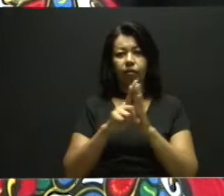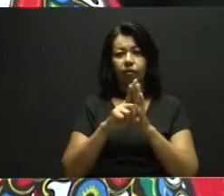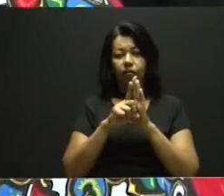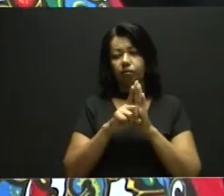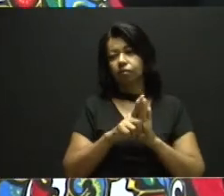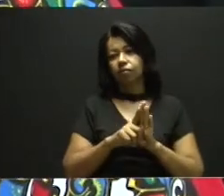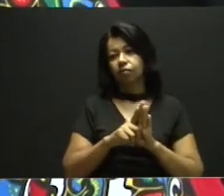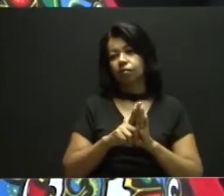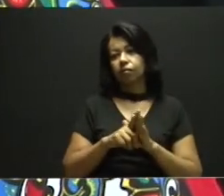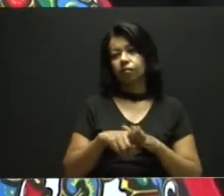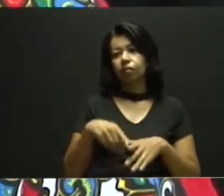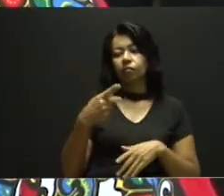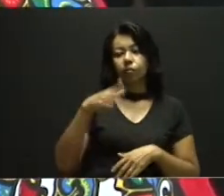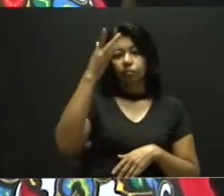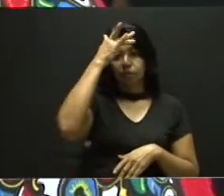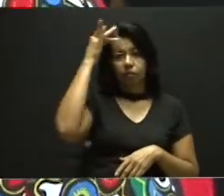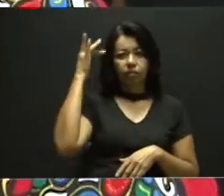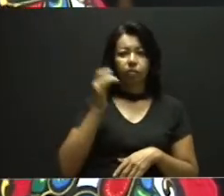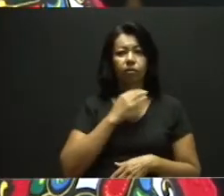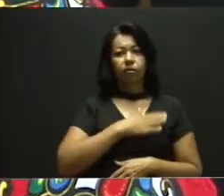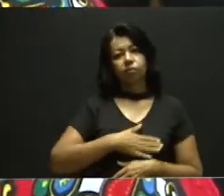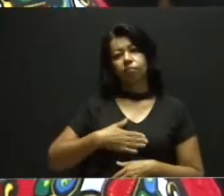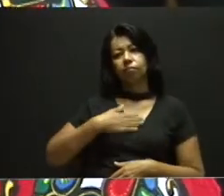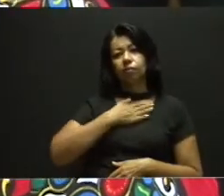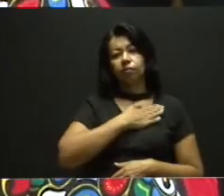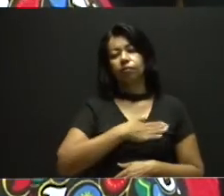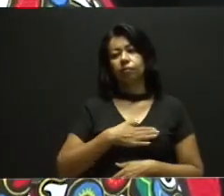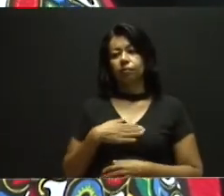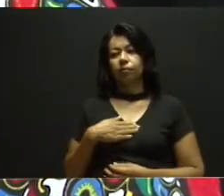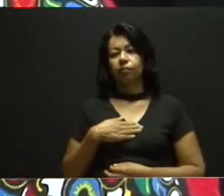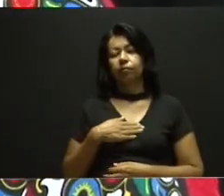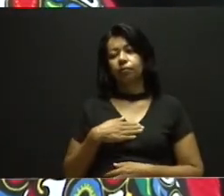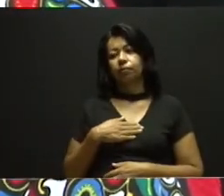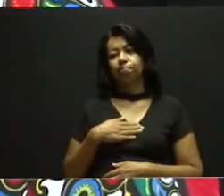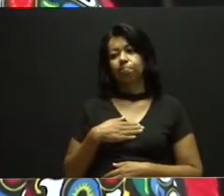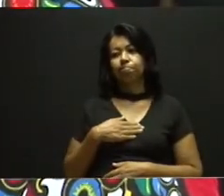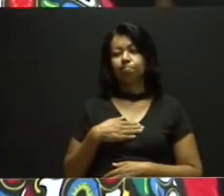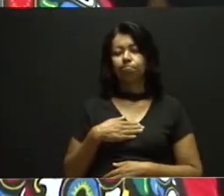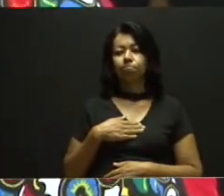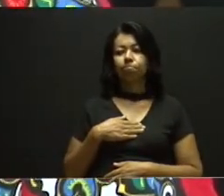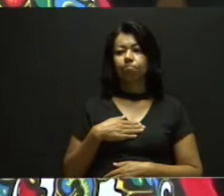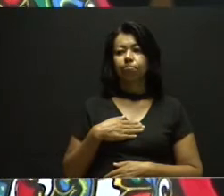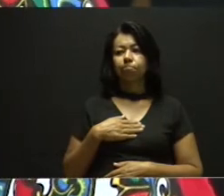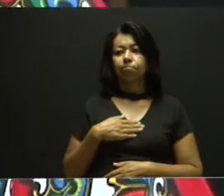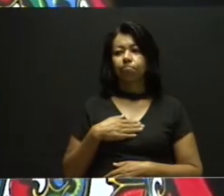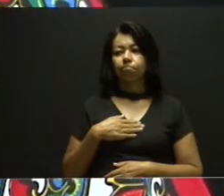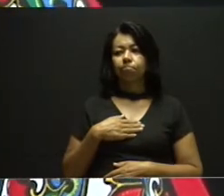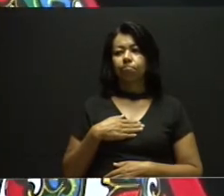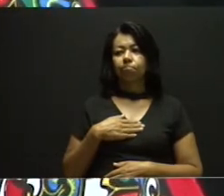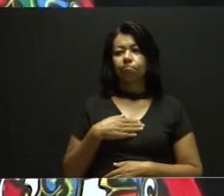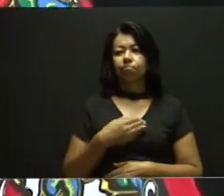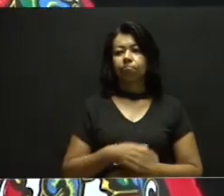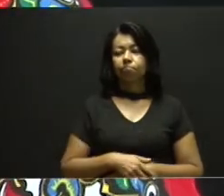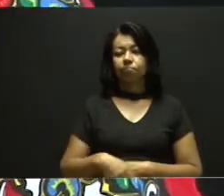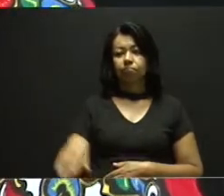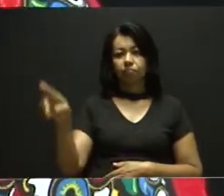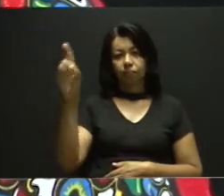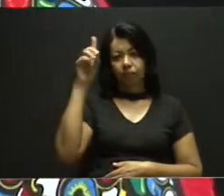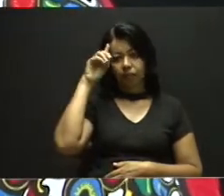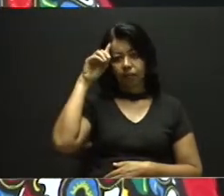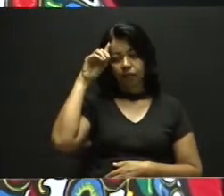por pessoas assim queridas né nossa e numa data